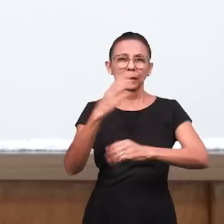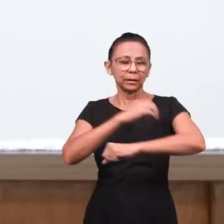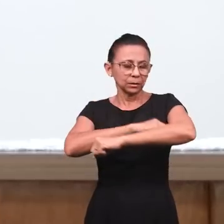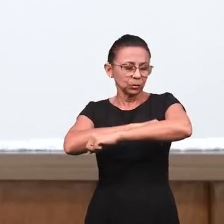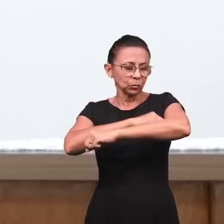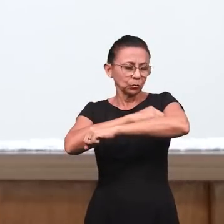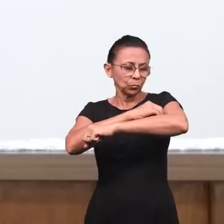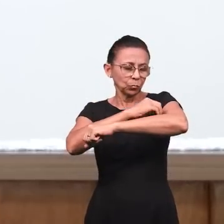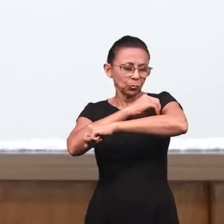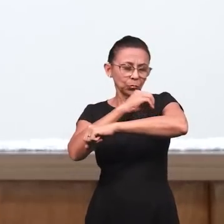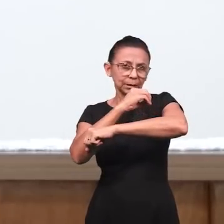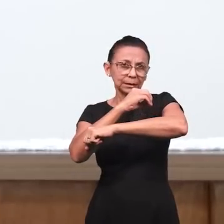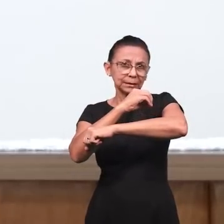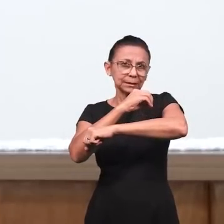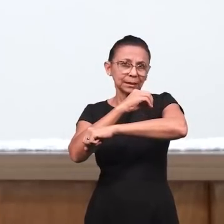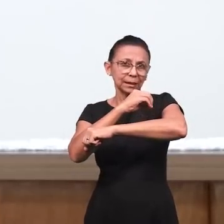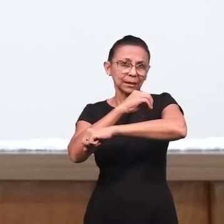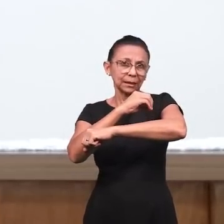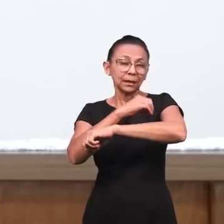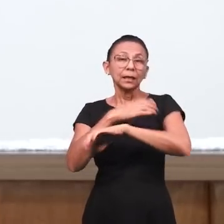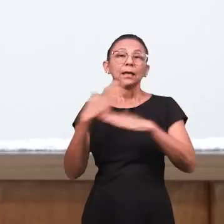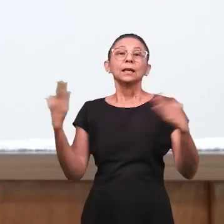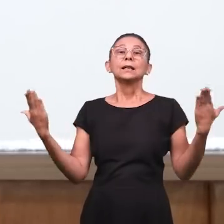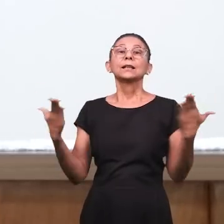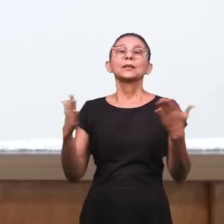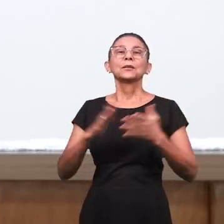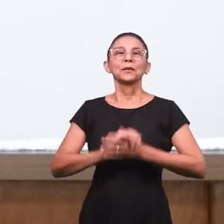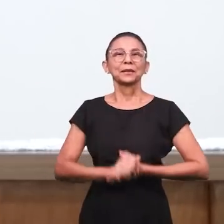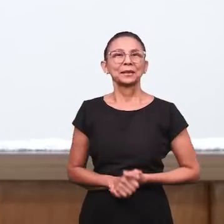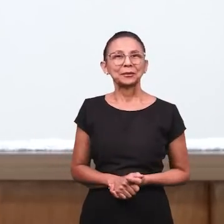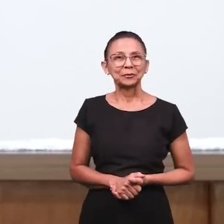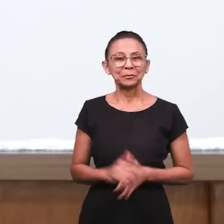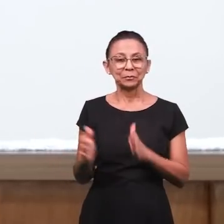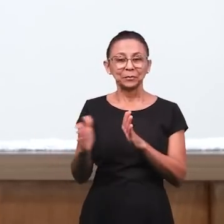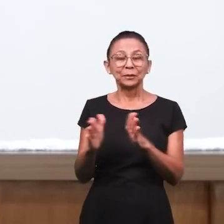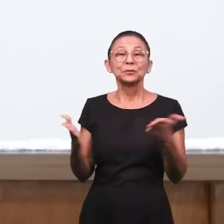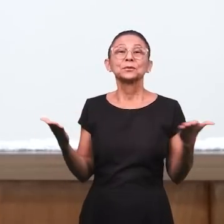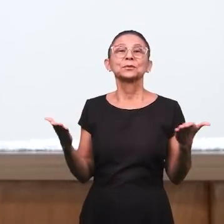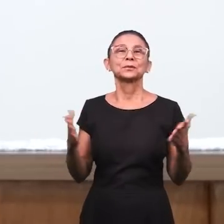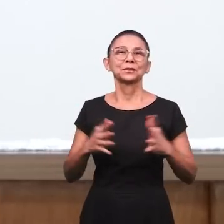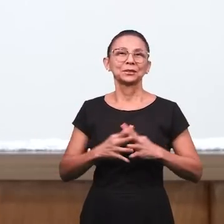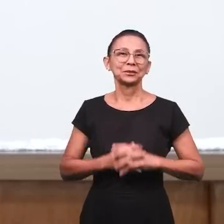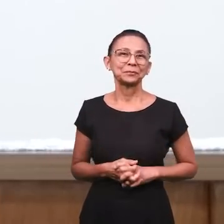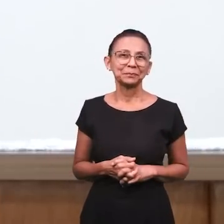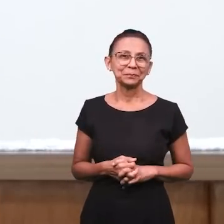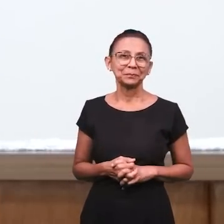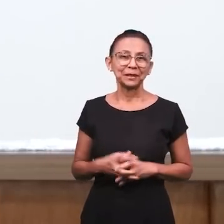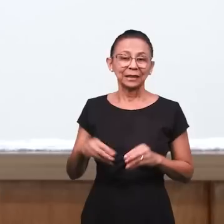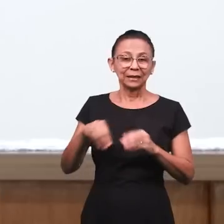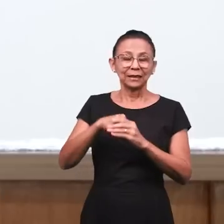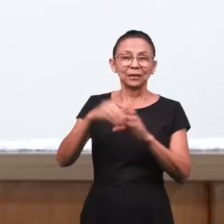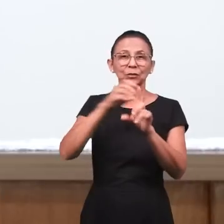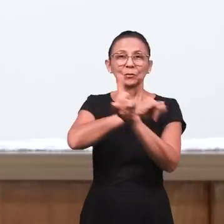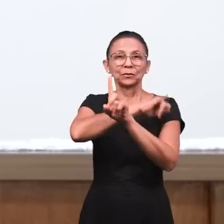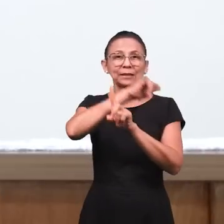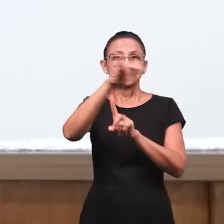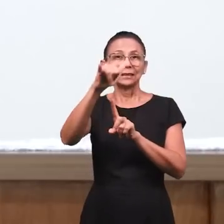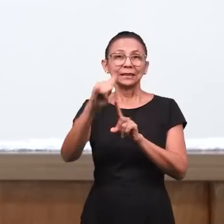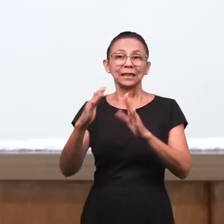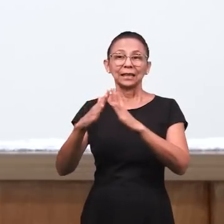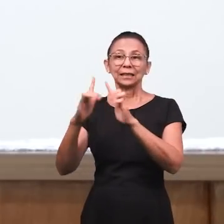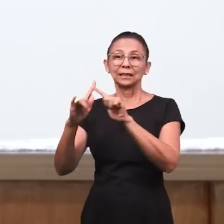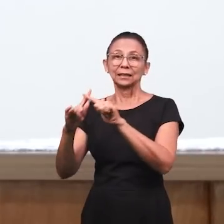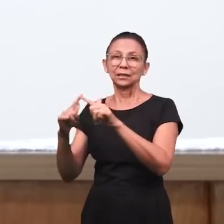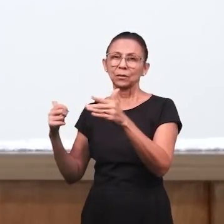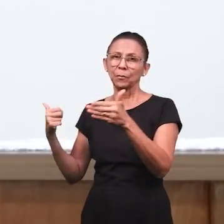vivendo o fim da história da igreja dentro do aspecto profético. Então é como se fosse a